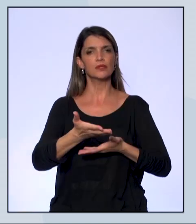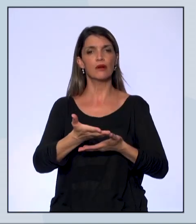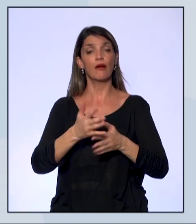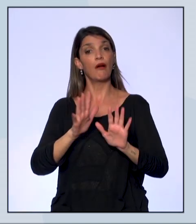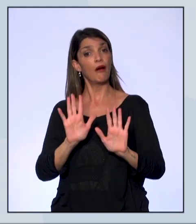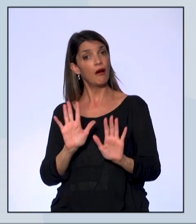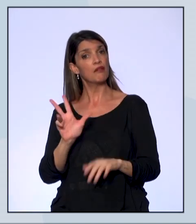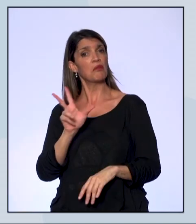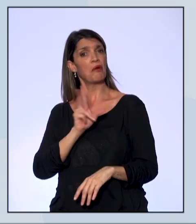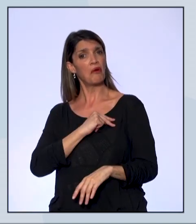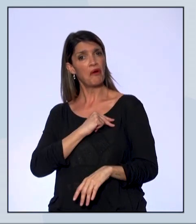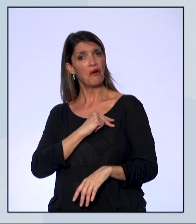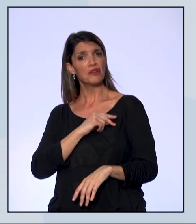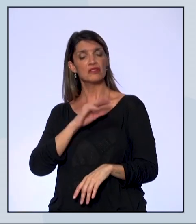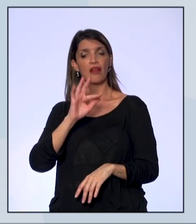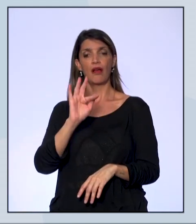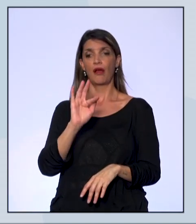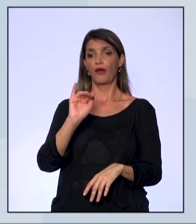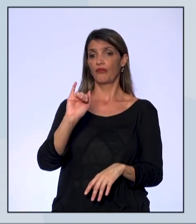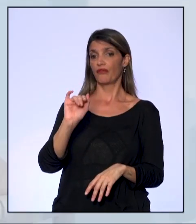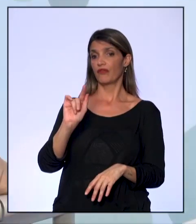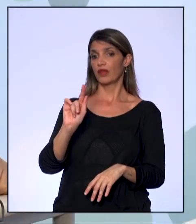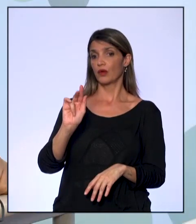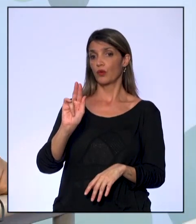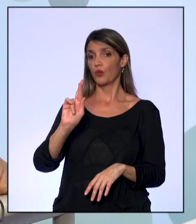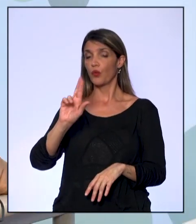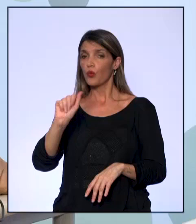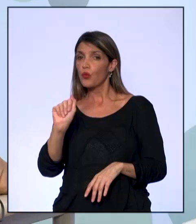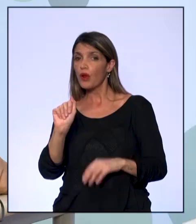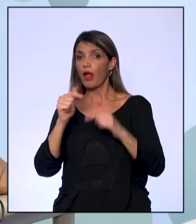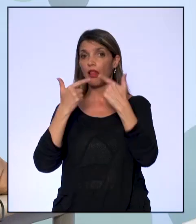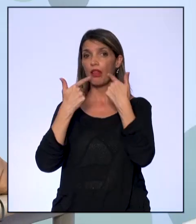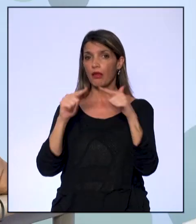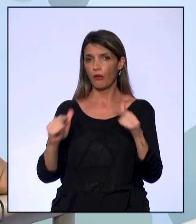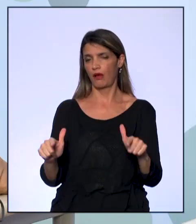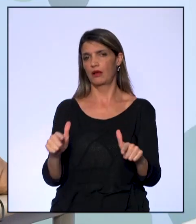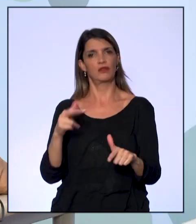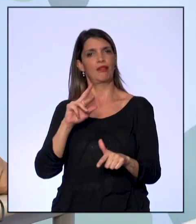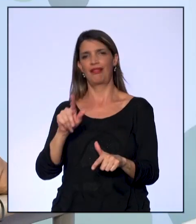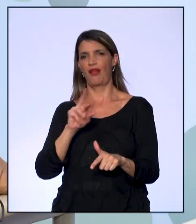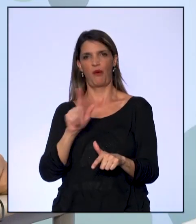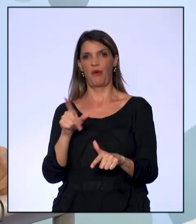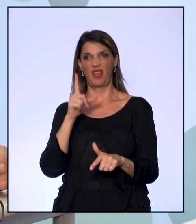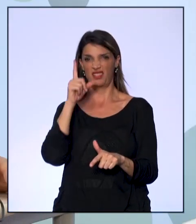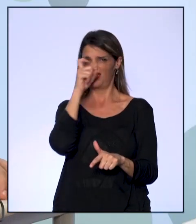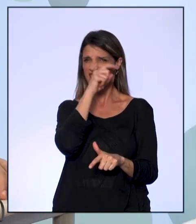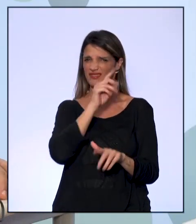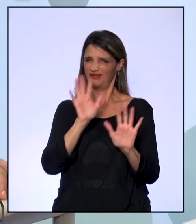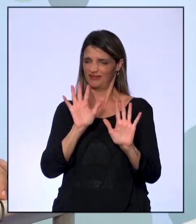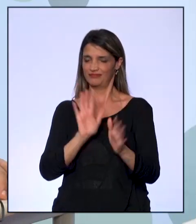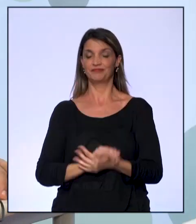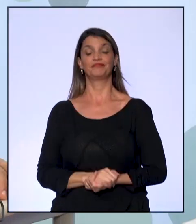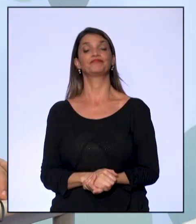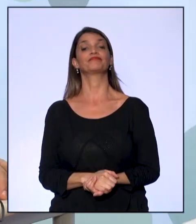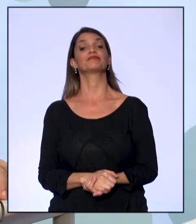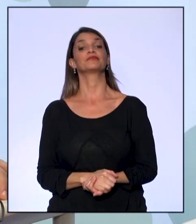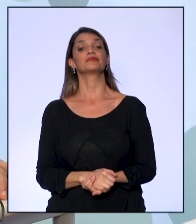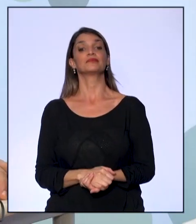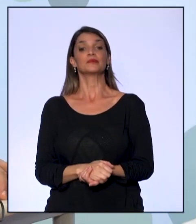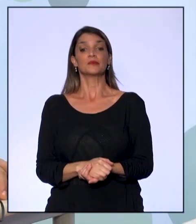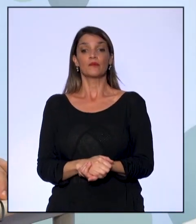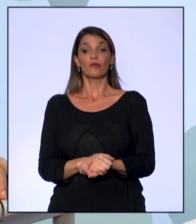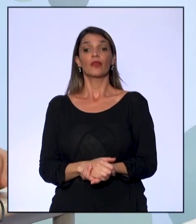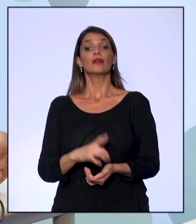vocês vão nossa é isso uma figura de linguagem vocês vão perceber que não é um bicho de sete cabeça então lá